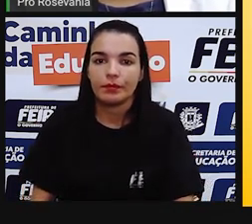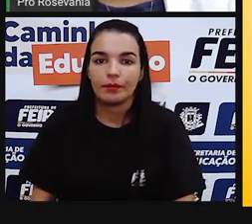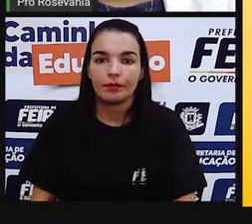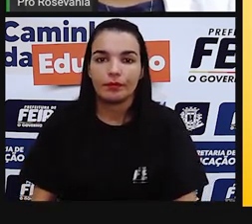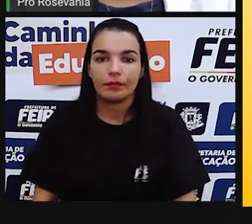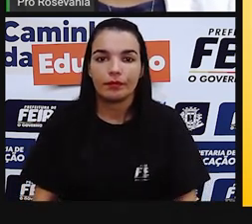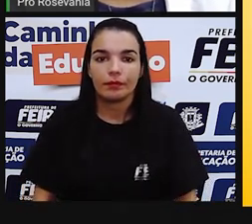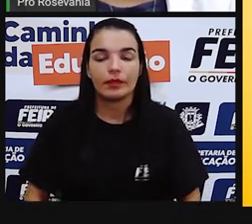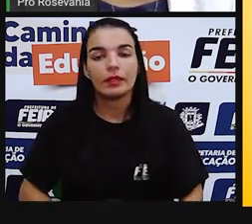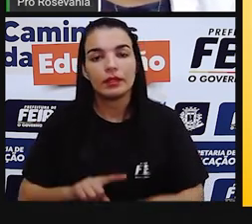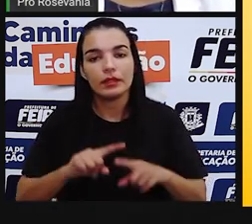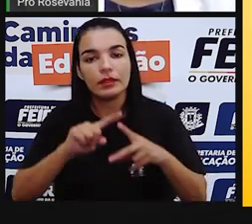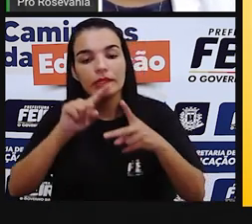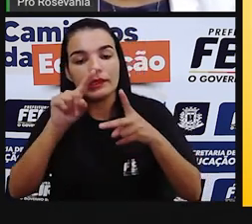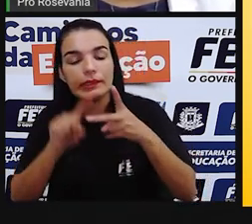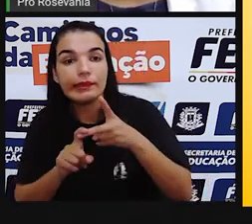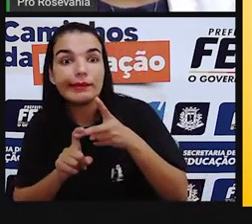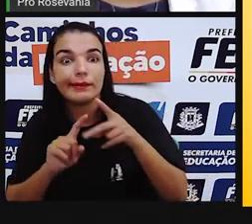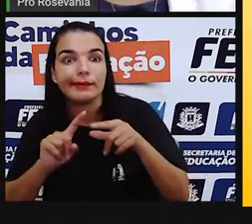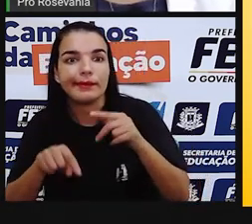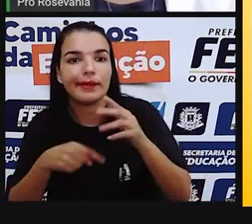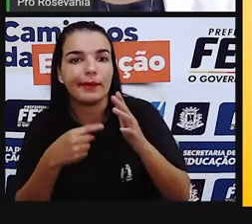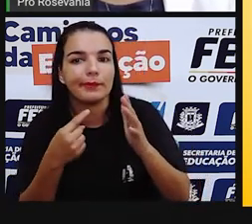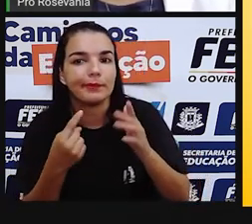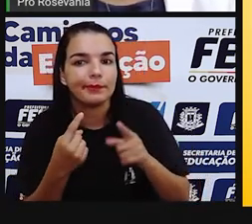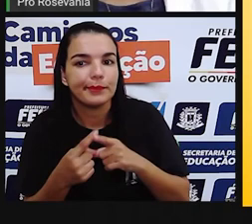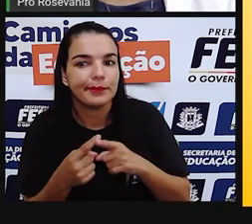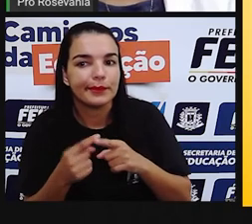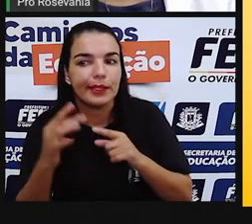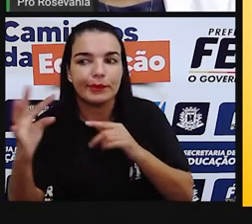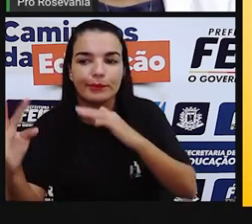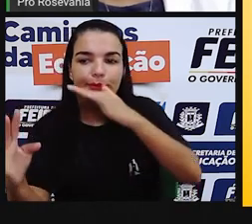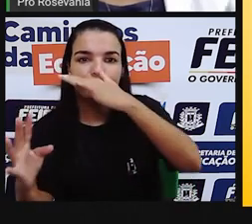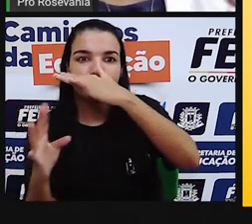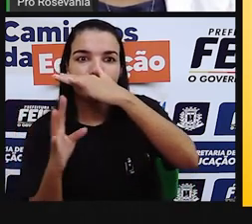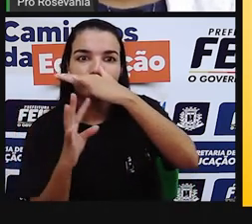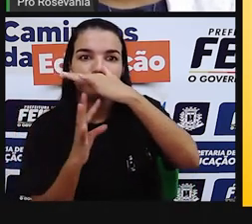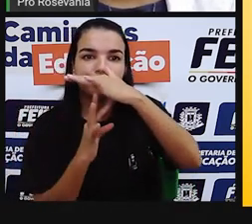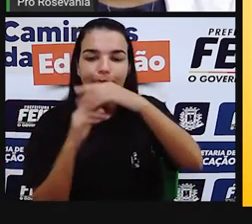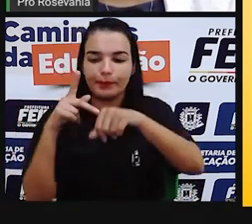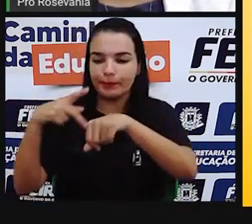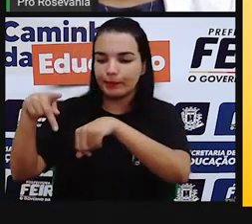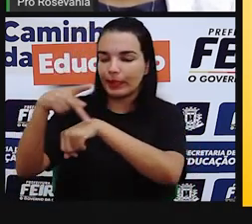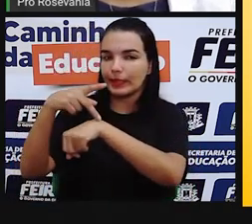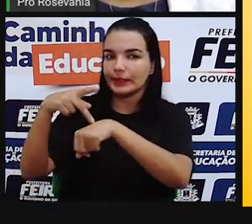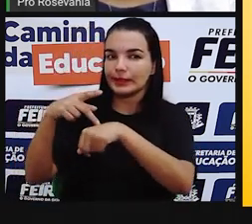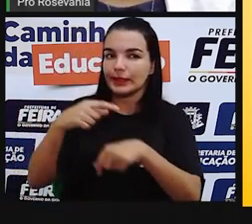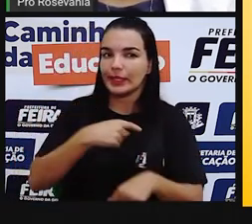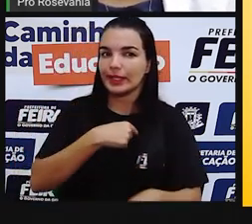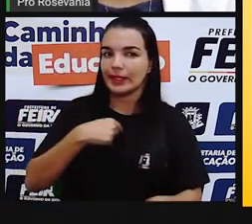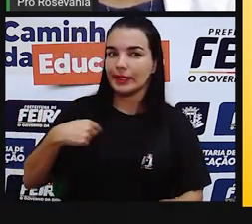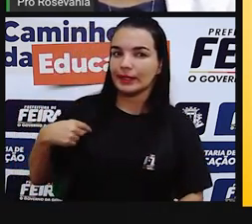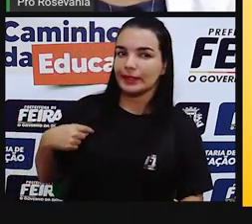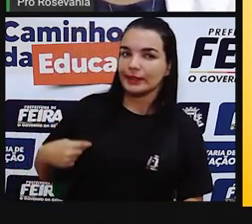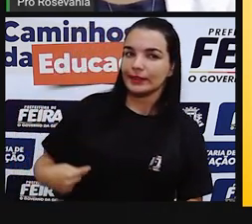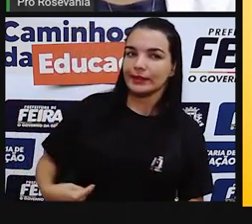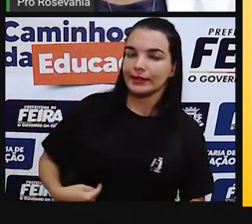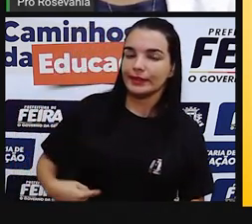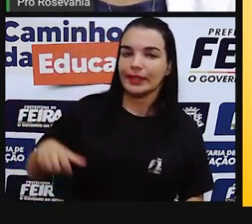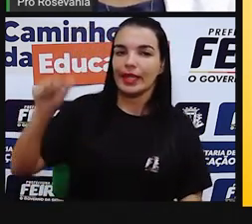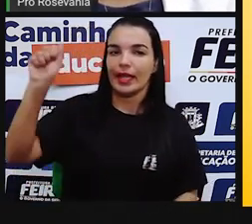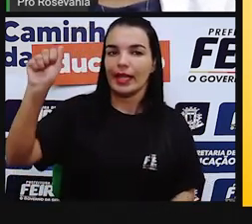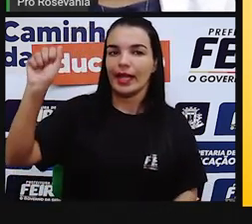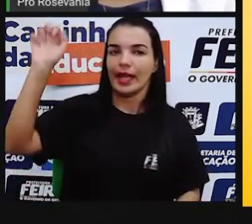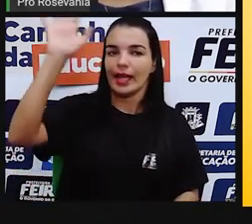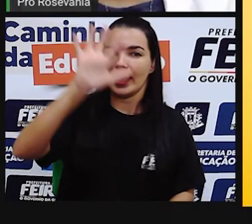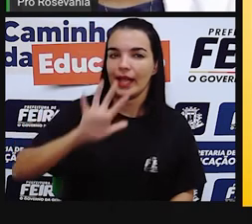processo de migração, que vieram os povos asiáticos, aí a gente também formou uma nova continuação, que é lá em Haku, né,